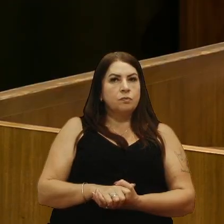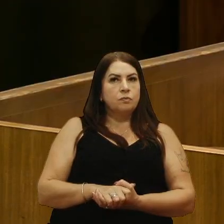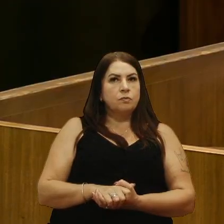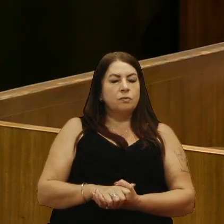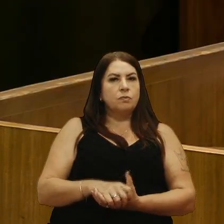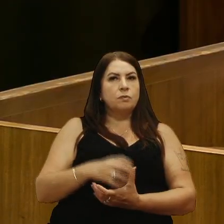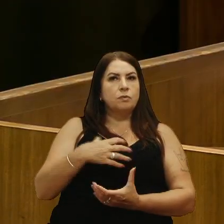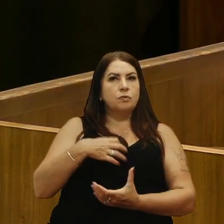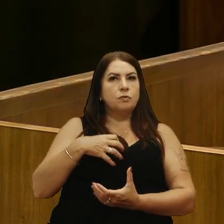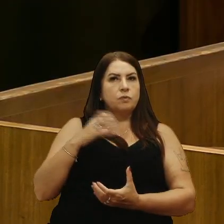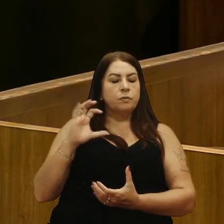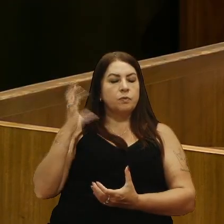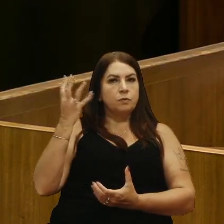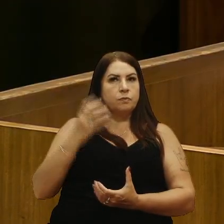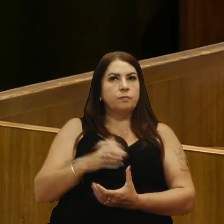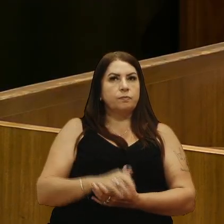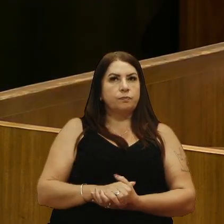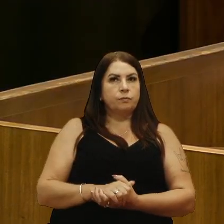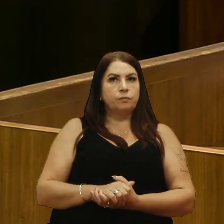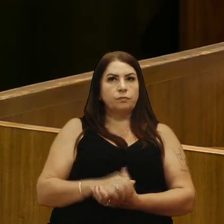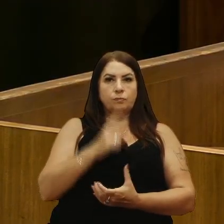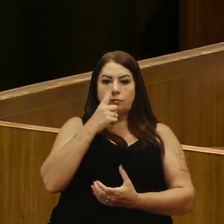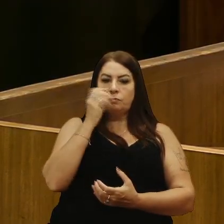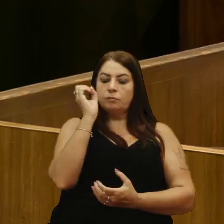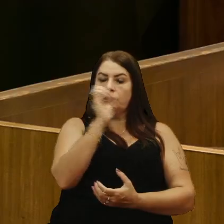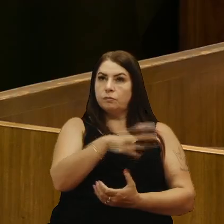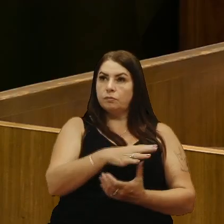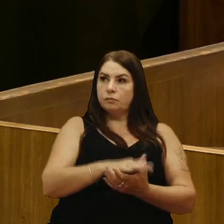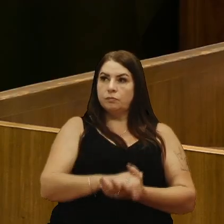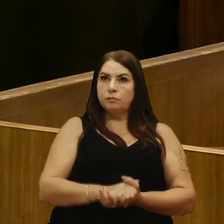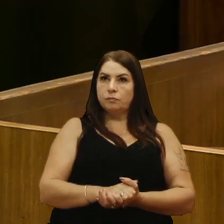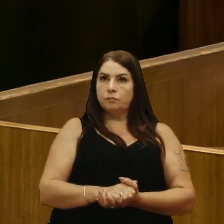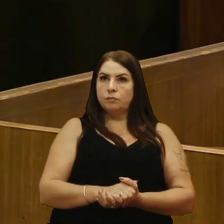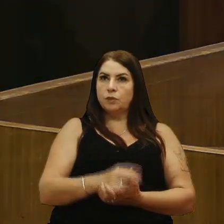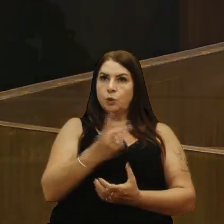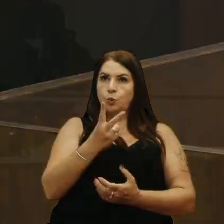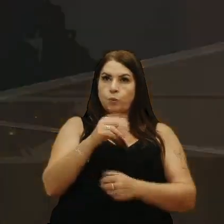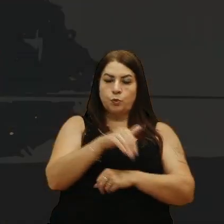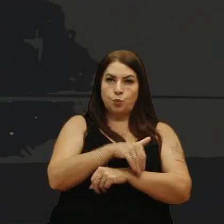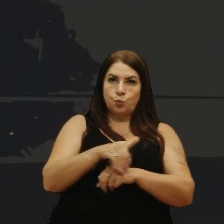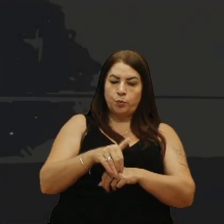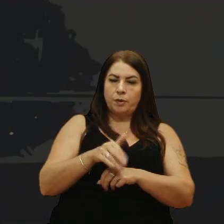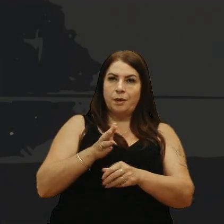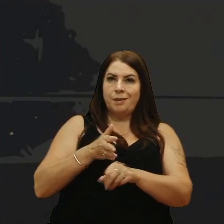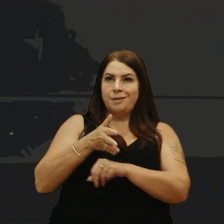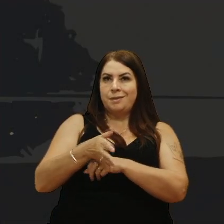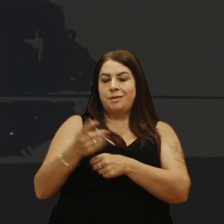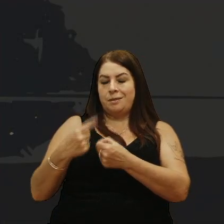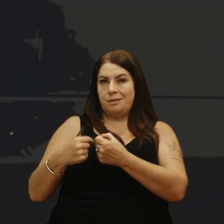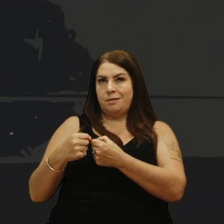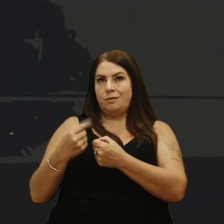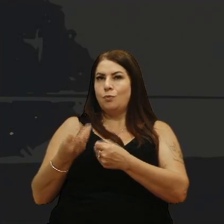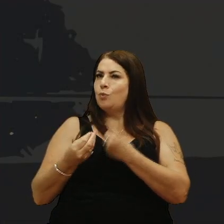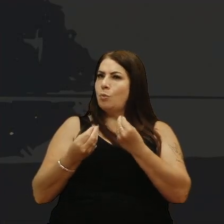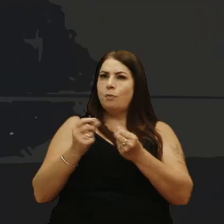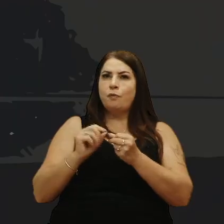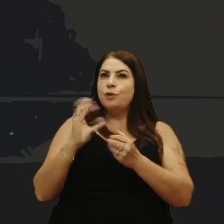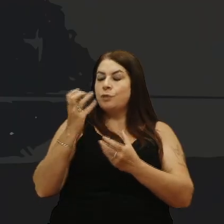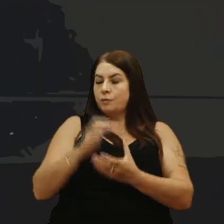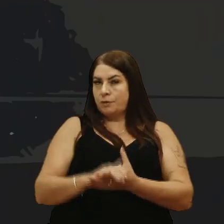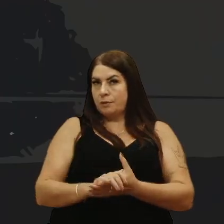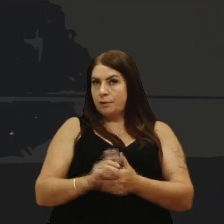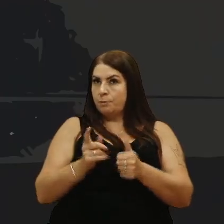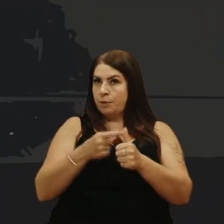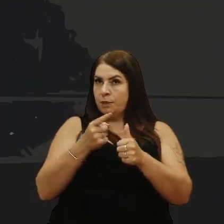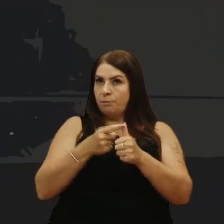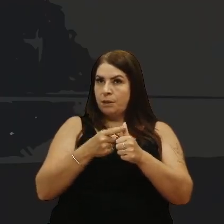De que forma foi resolvido o lixão em 2 ruas que dão acesso à cidade? De que forma?